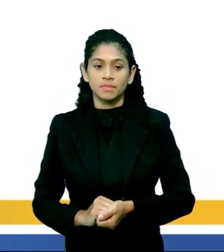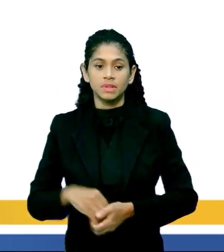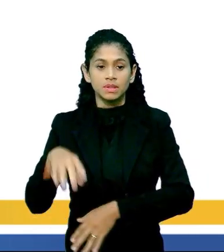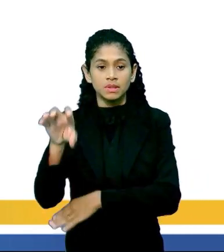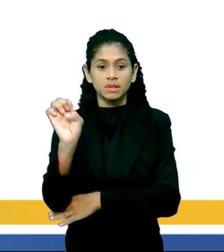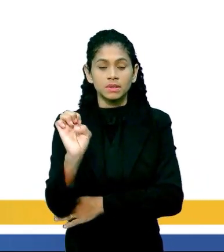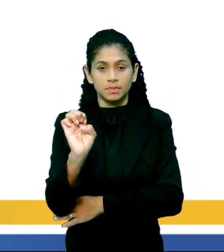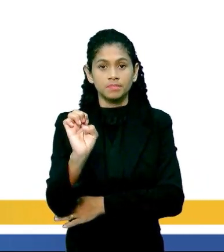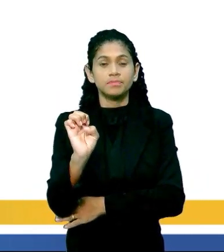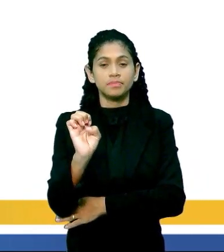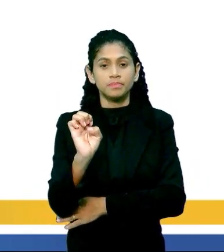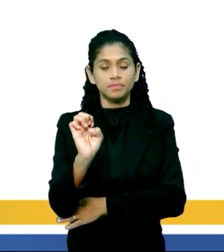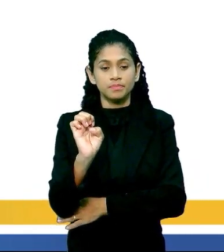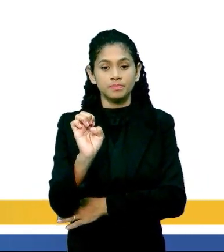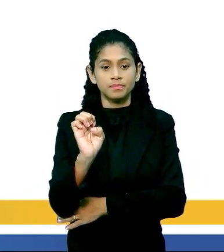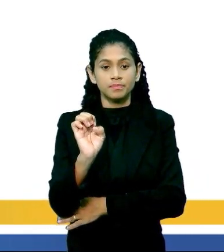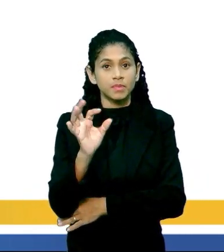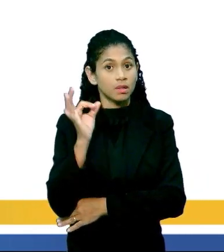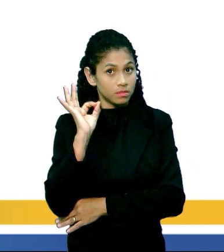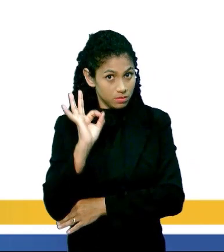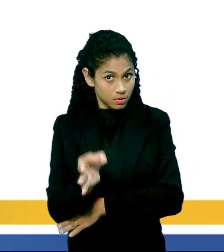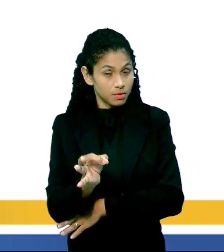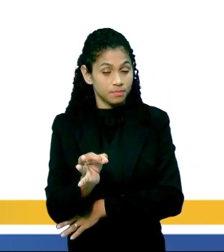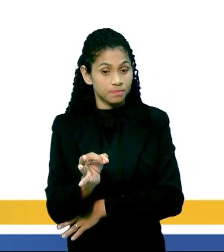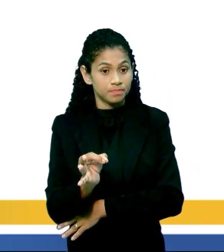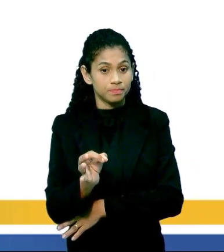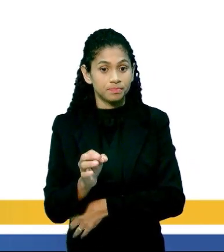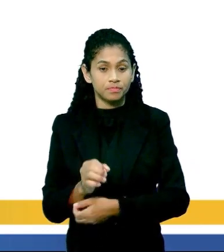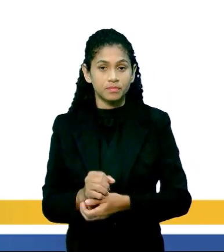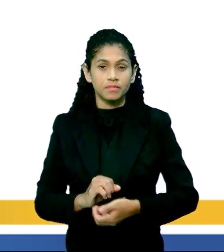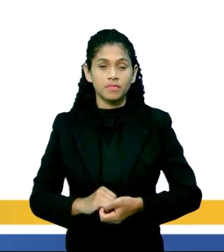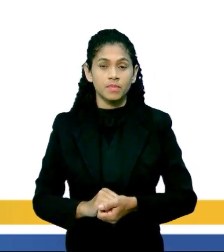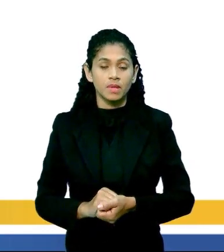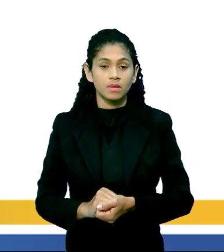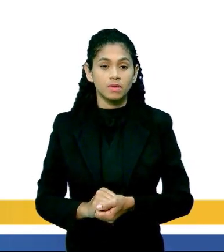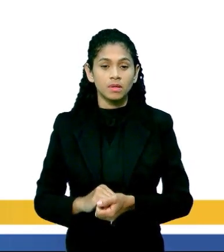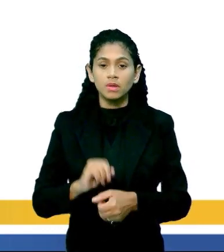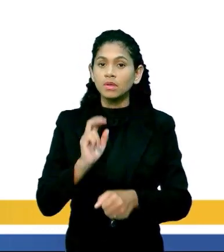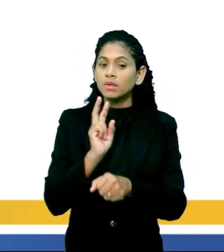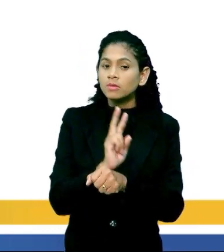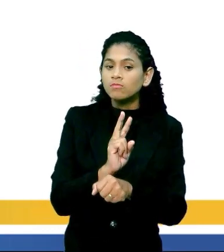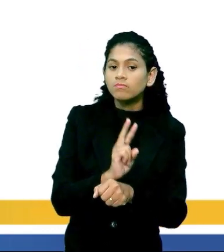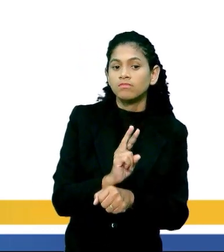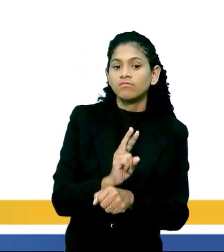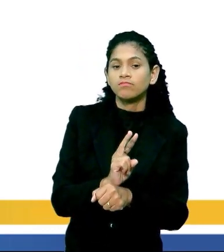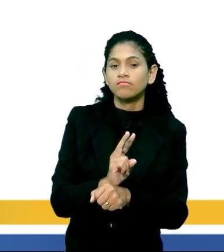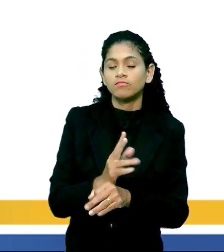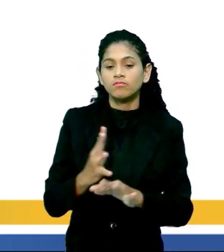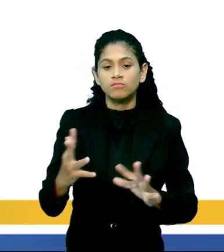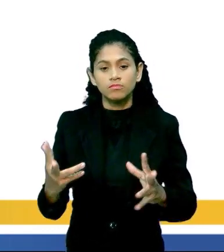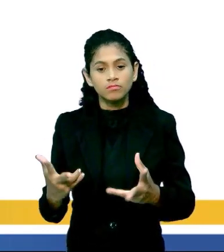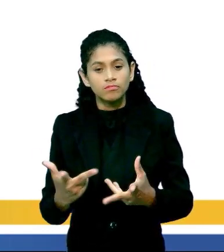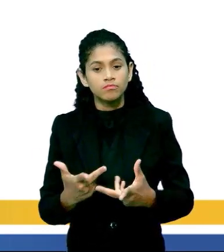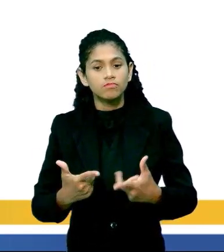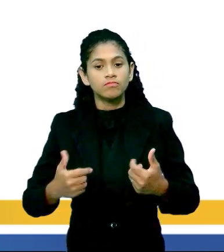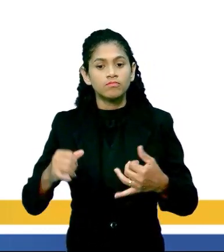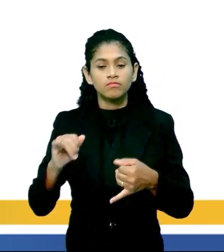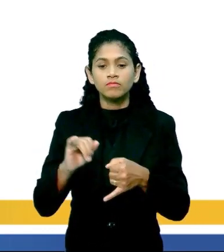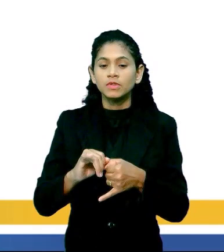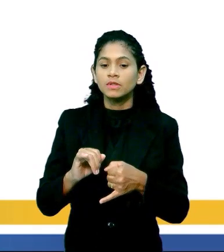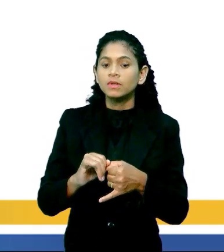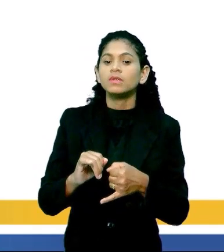E, que é a nossa assertiva, auxilia na manutenção da essência identitária dessa